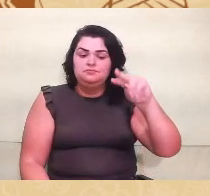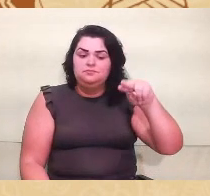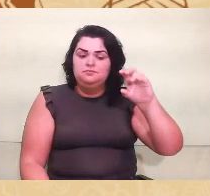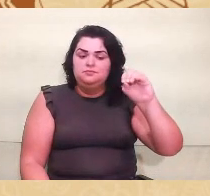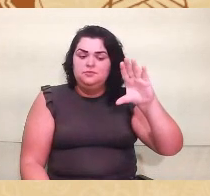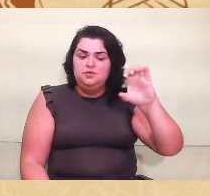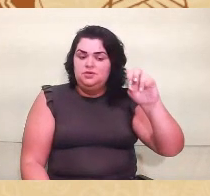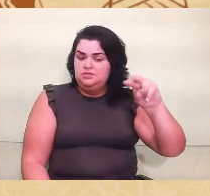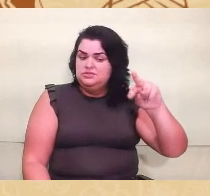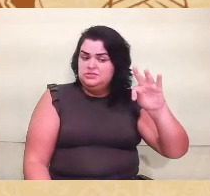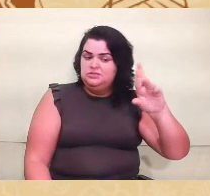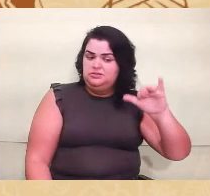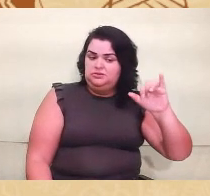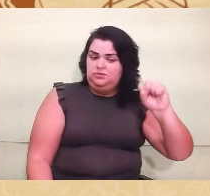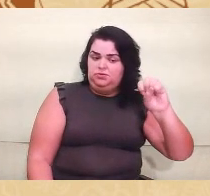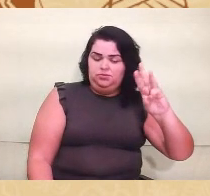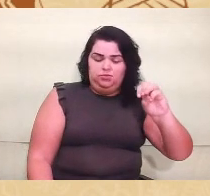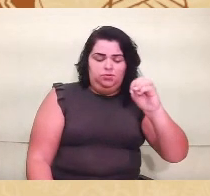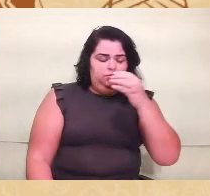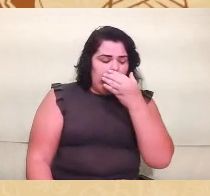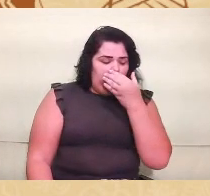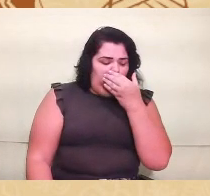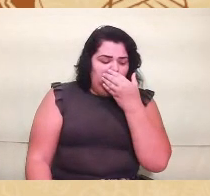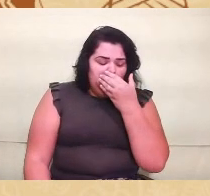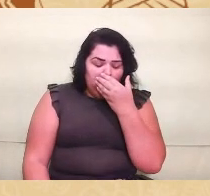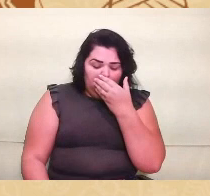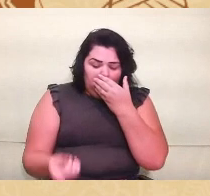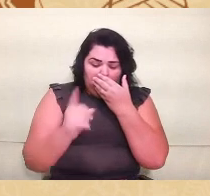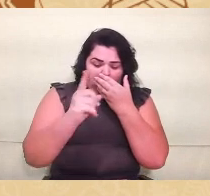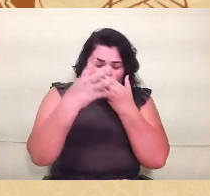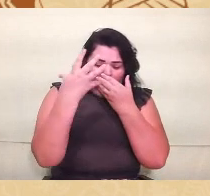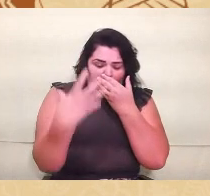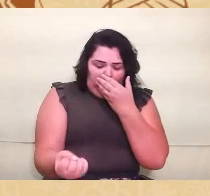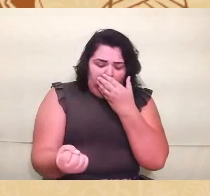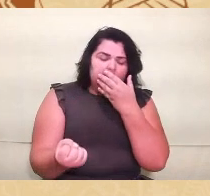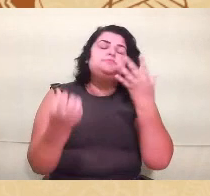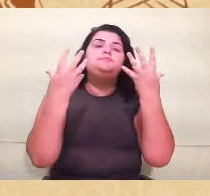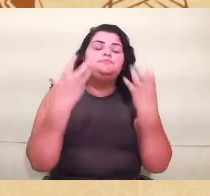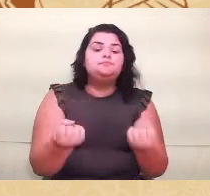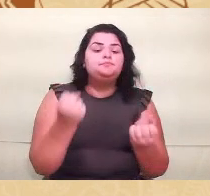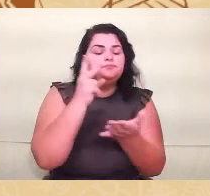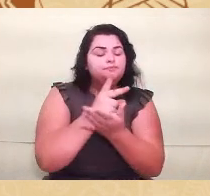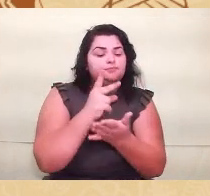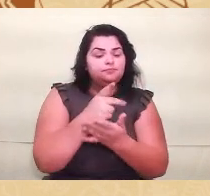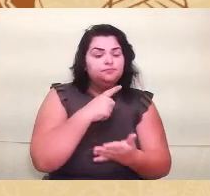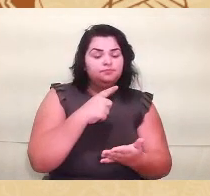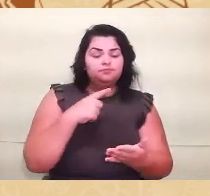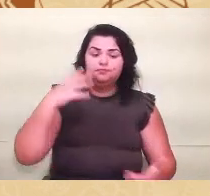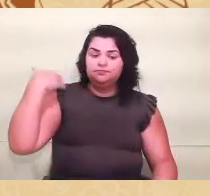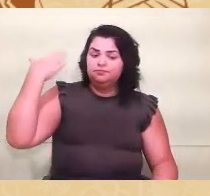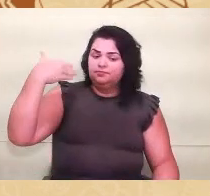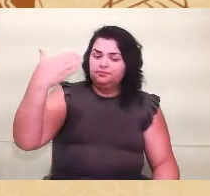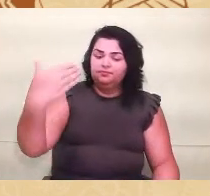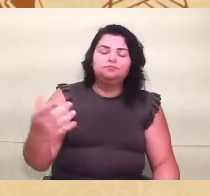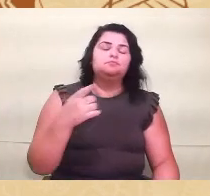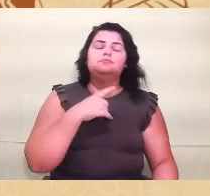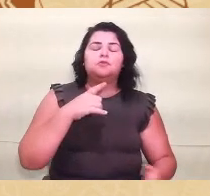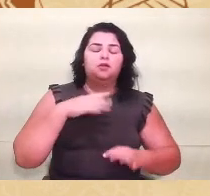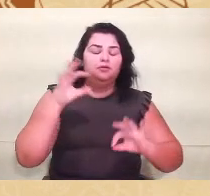etnocidando. Ah, não vai aceitar, índio, a catequese? Não vai aceitar a evangelização? Não vai aceitar a